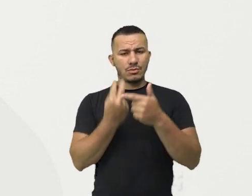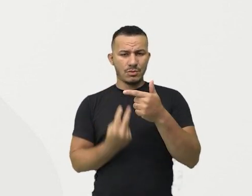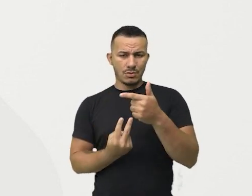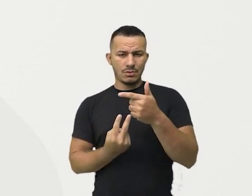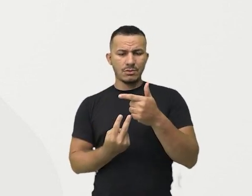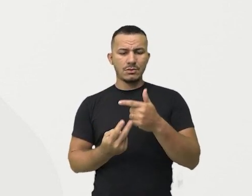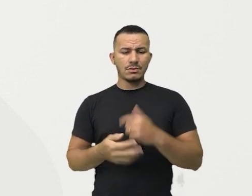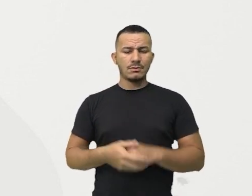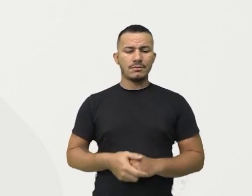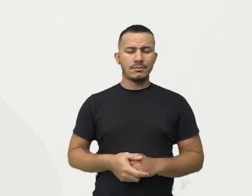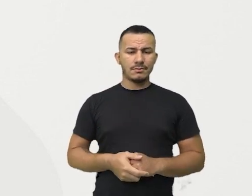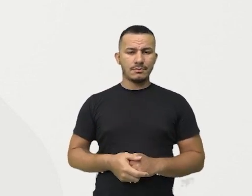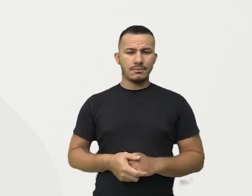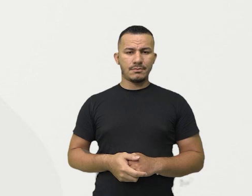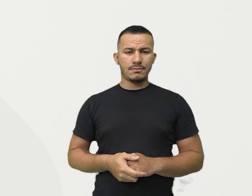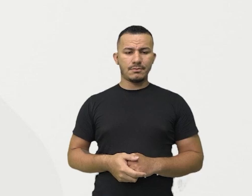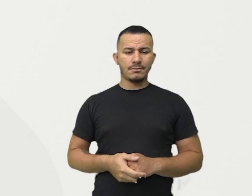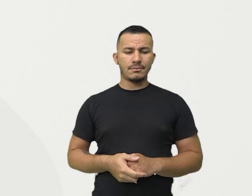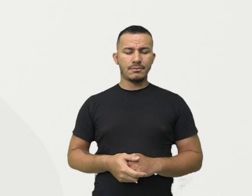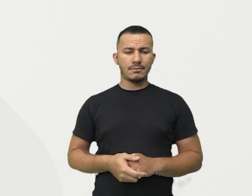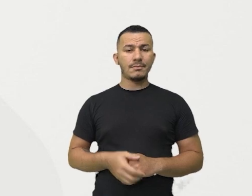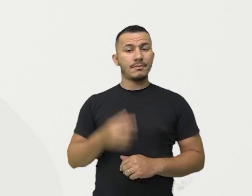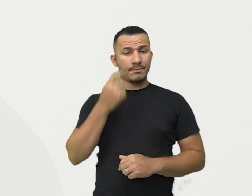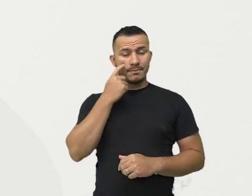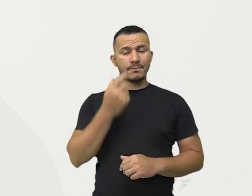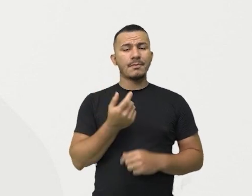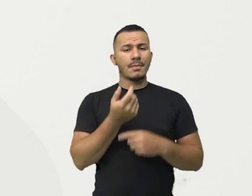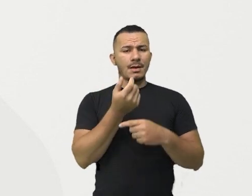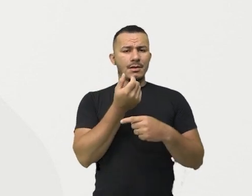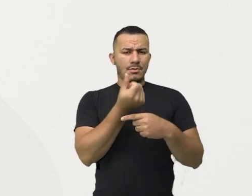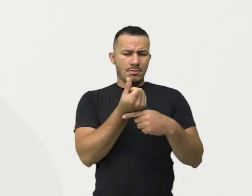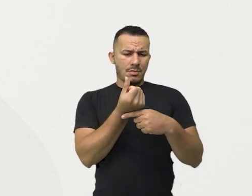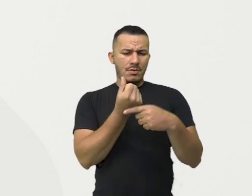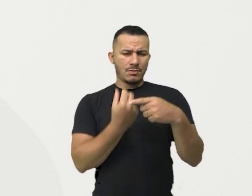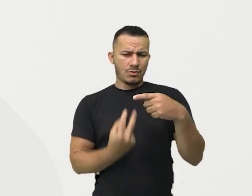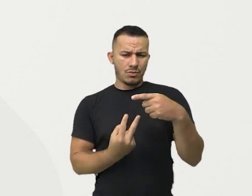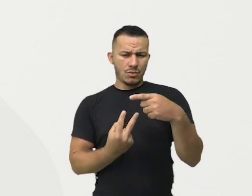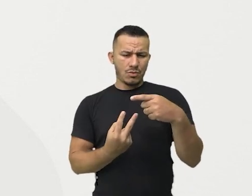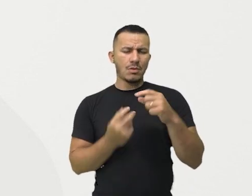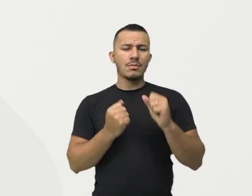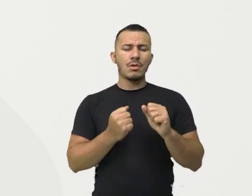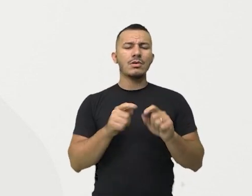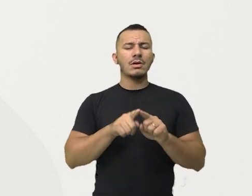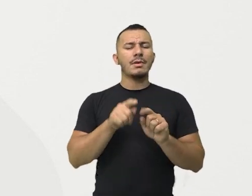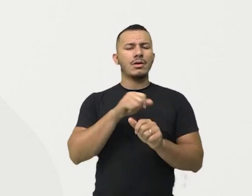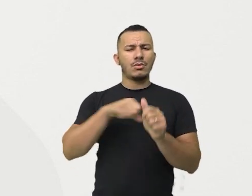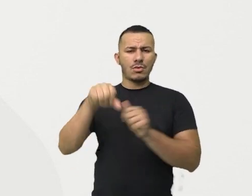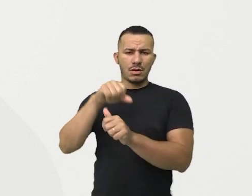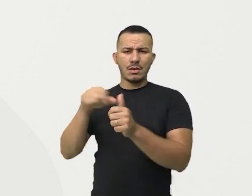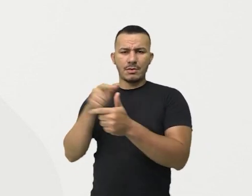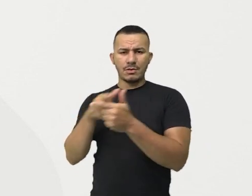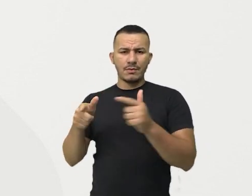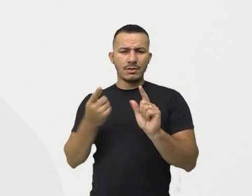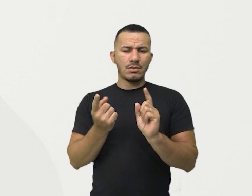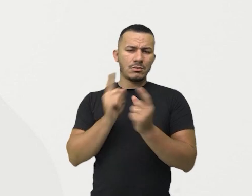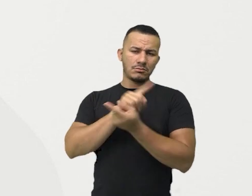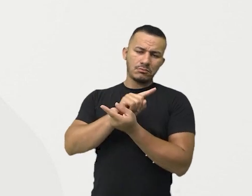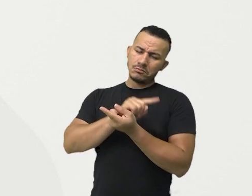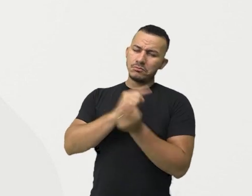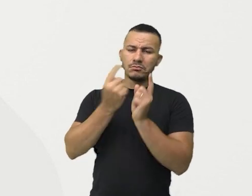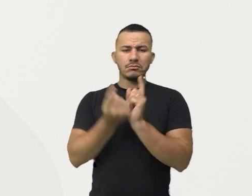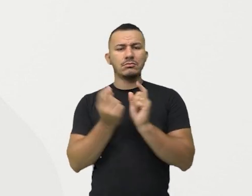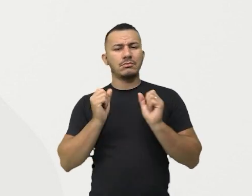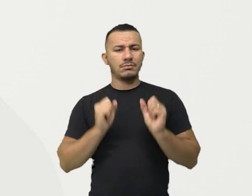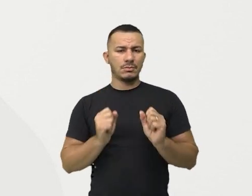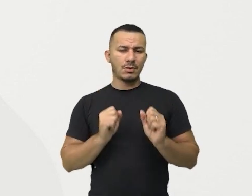sobre 2, uma fração pode ser escrita na forma de uma divisão, ou vice-versa, né? Uma